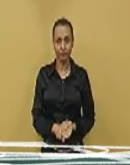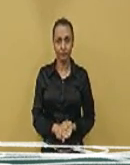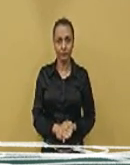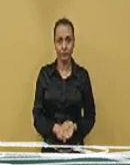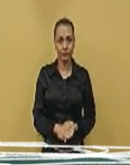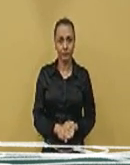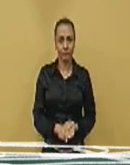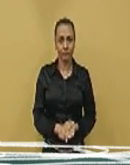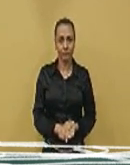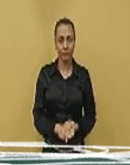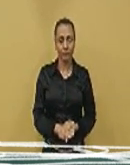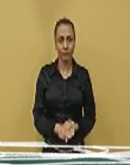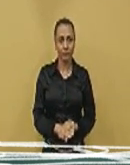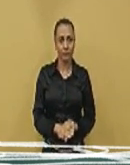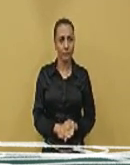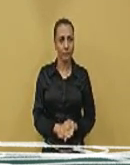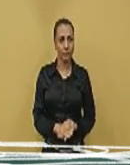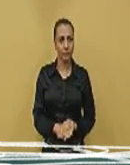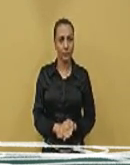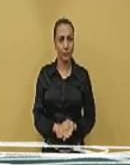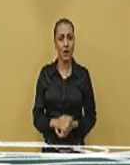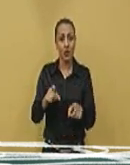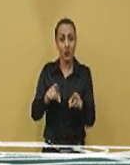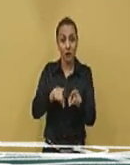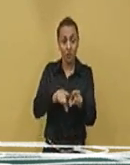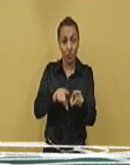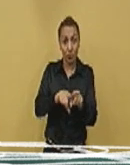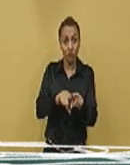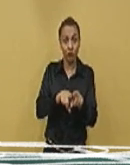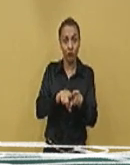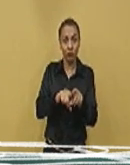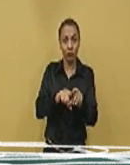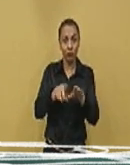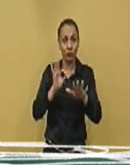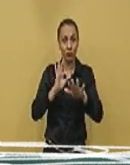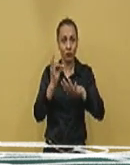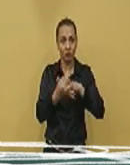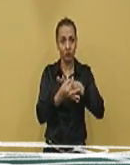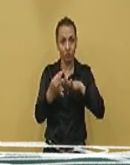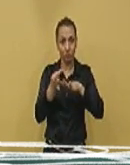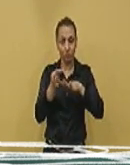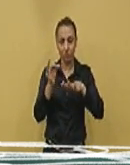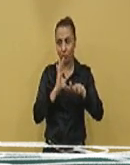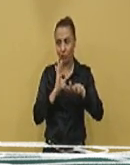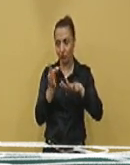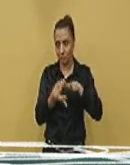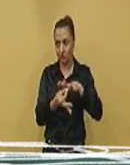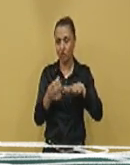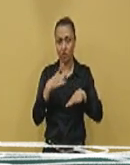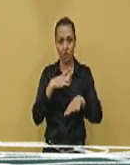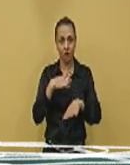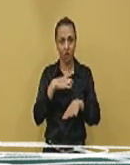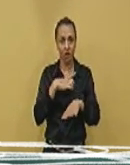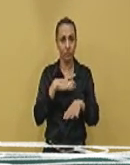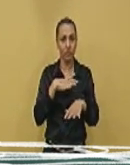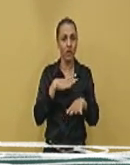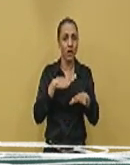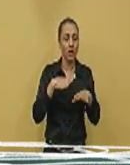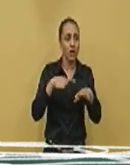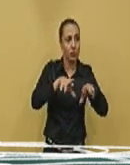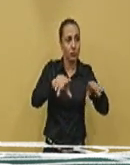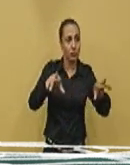um lançamento hoje nas redes sociais sobre o transbordo que está precisando a UFGD. Concordo